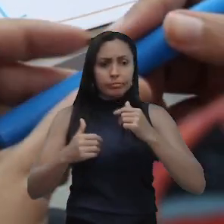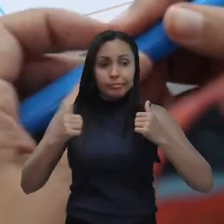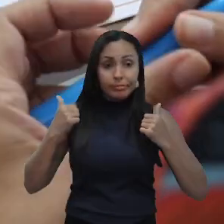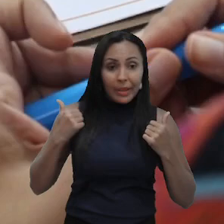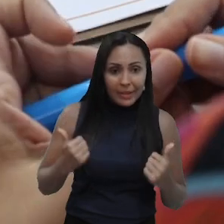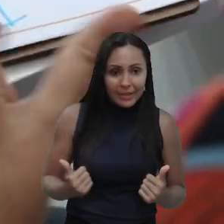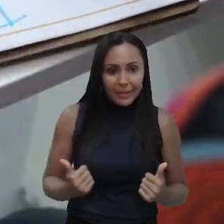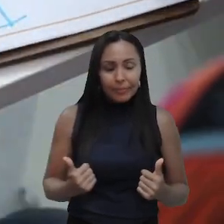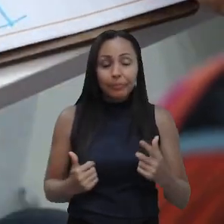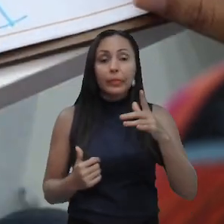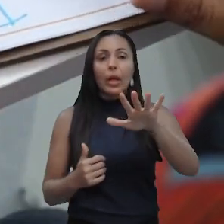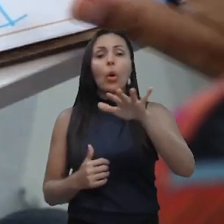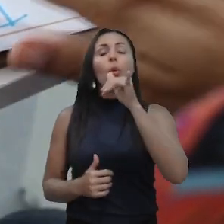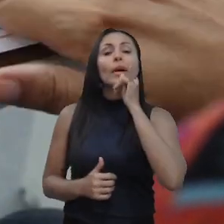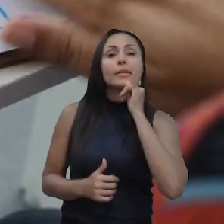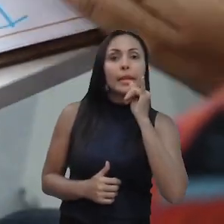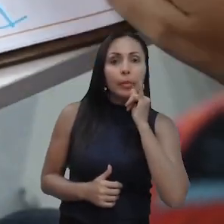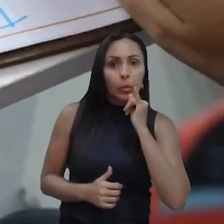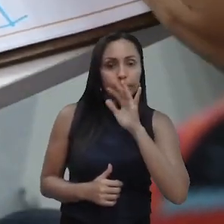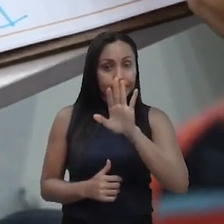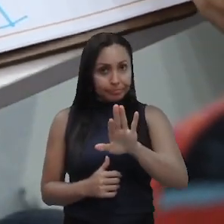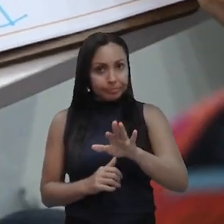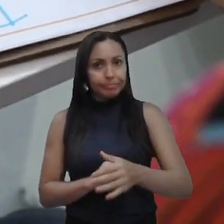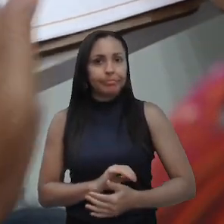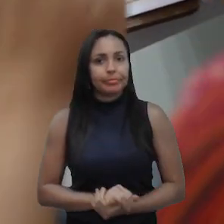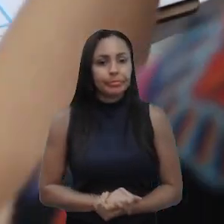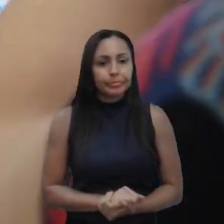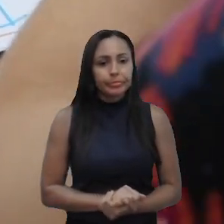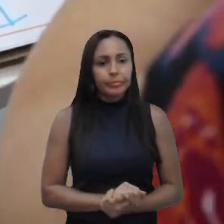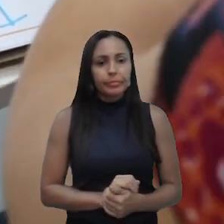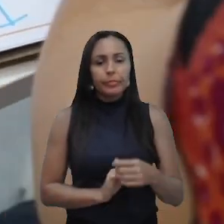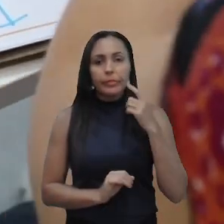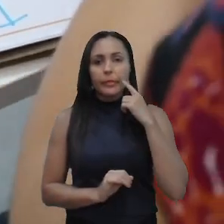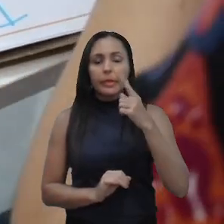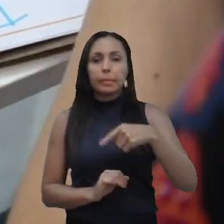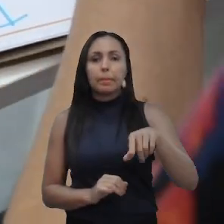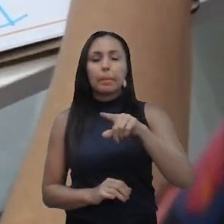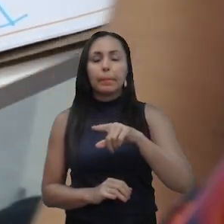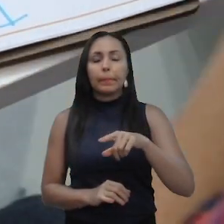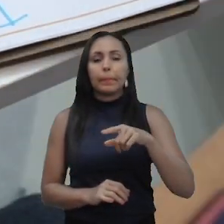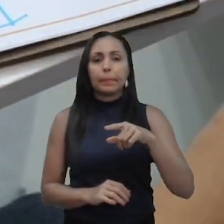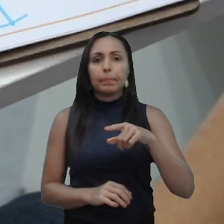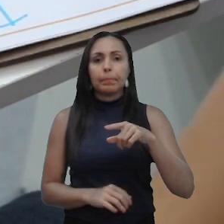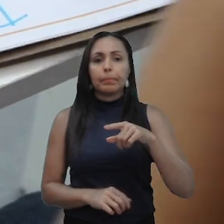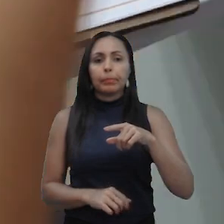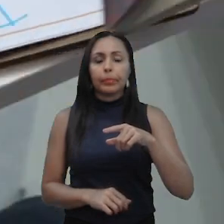aí, um exemplo desse grid retangular que é mais